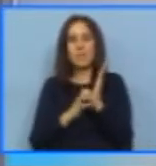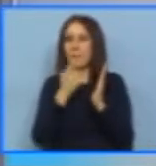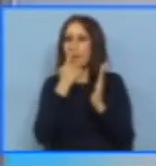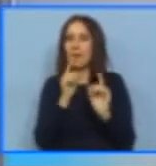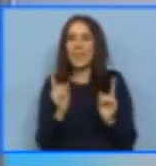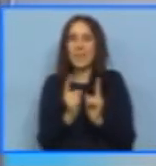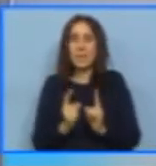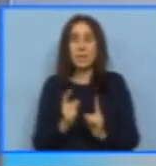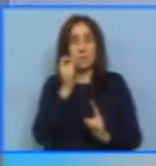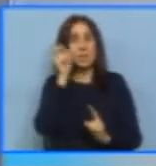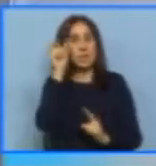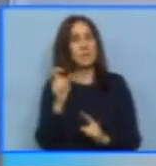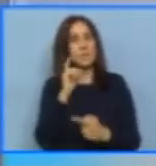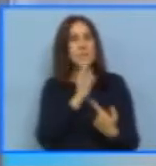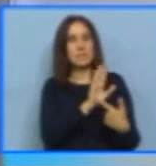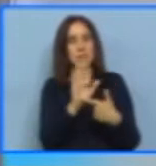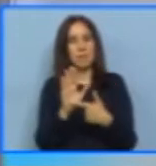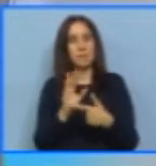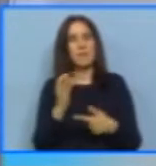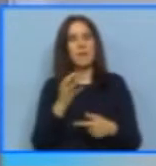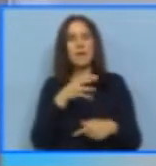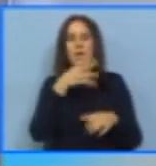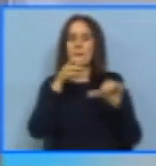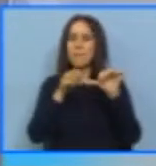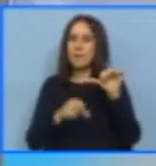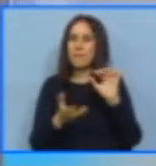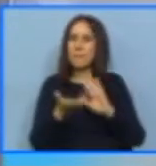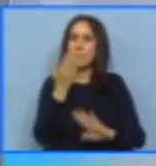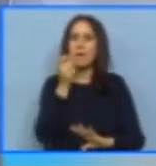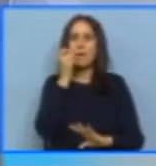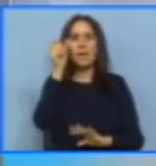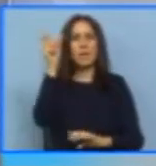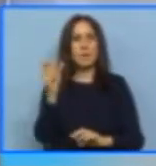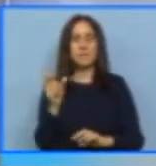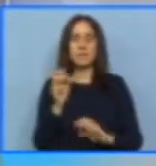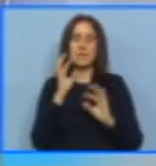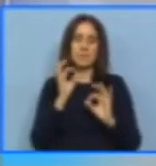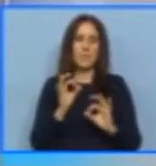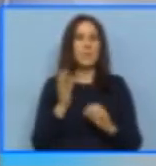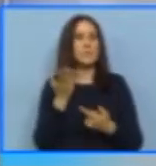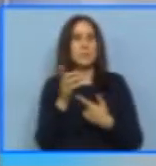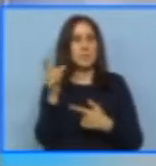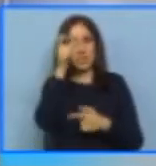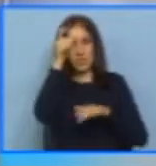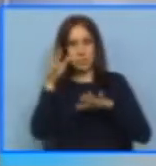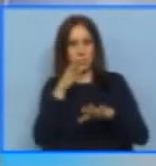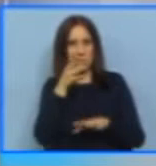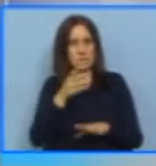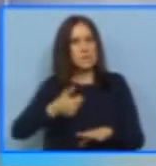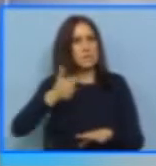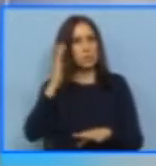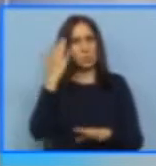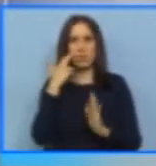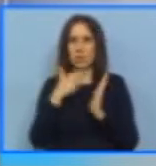ele dá o exemplo. E mais do que palavra, que também, atenção, o que ele disse, por exemplo, no Egito é fundamental e é de